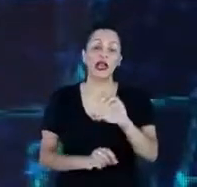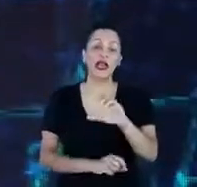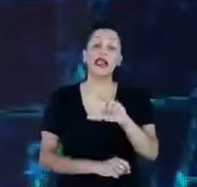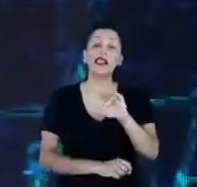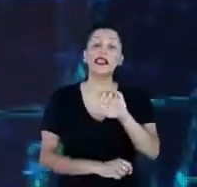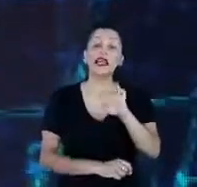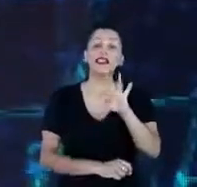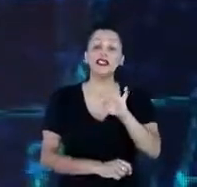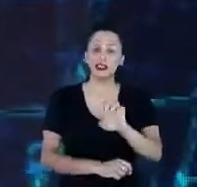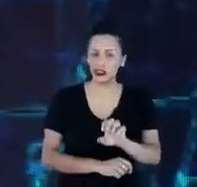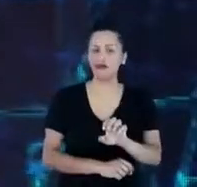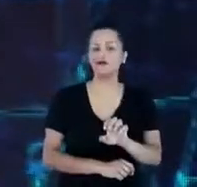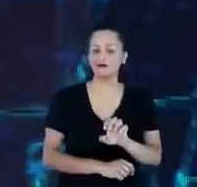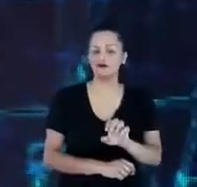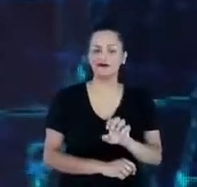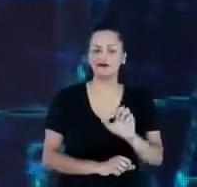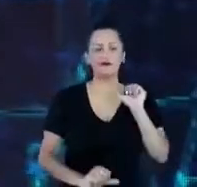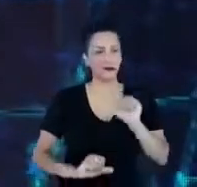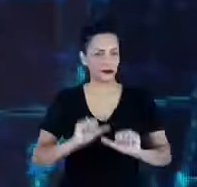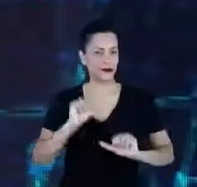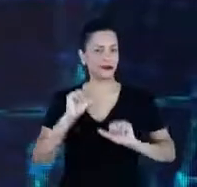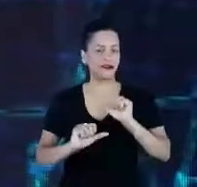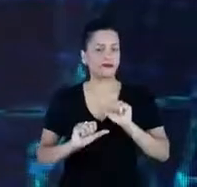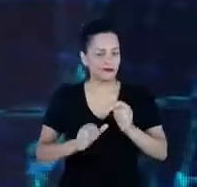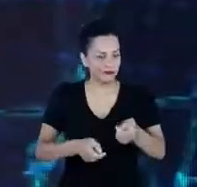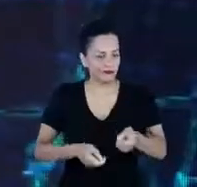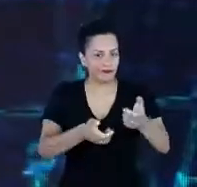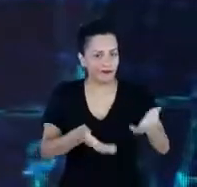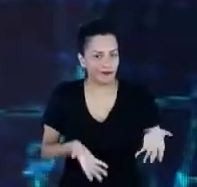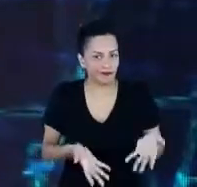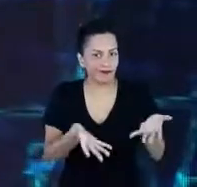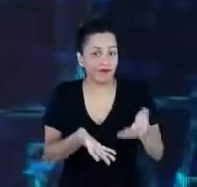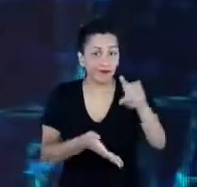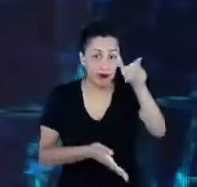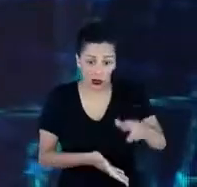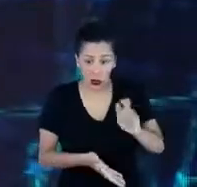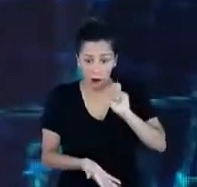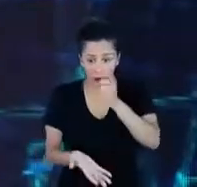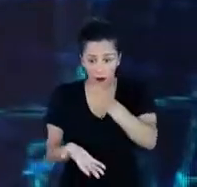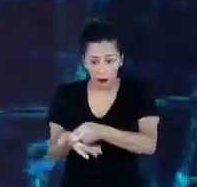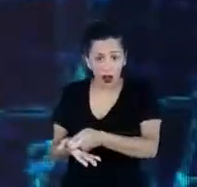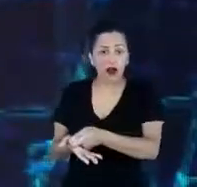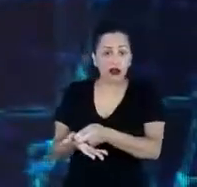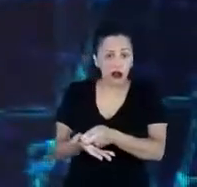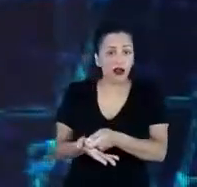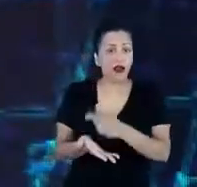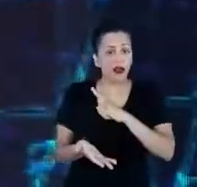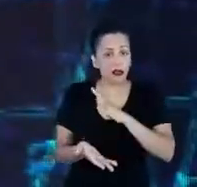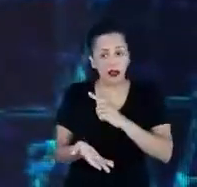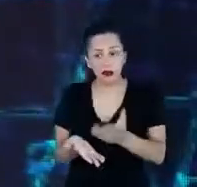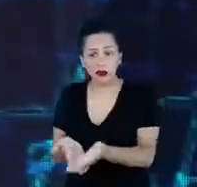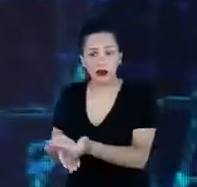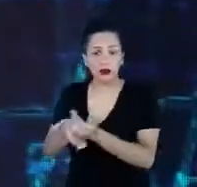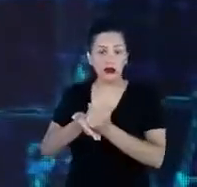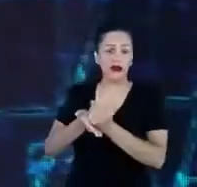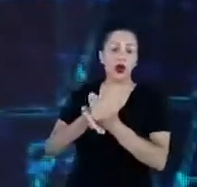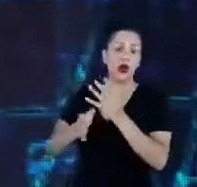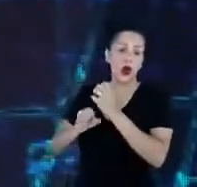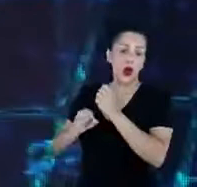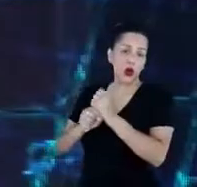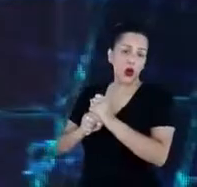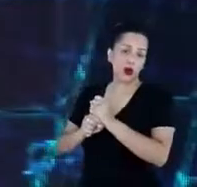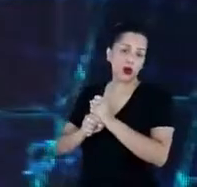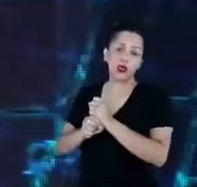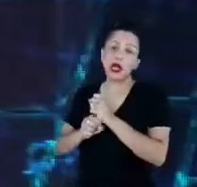energia Então temos que beneficiar esse cliente que paga e recolhe esse recurso na conta de luz de todo mês